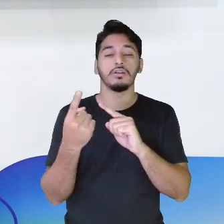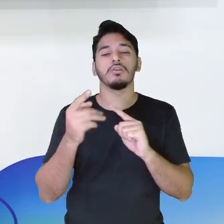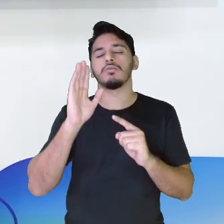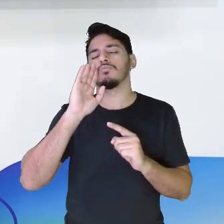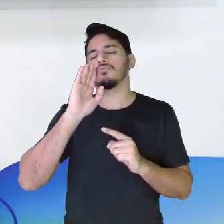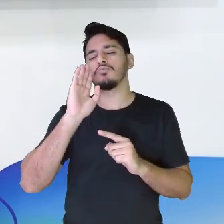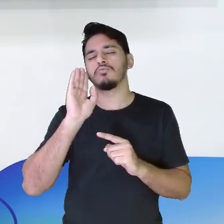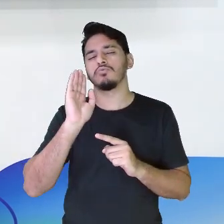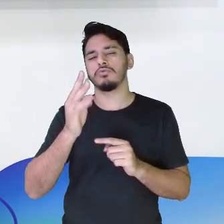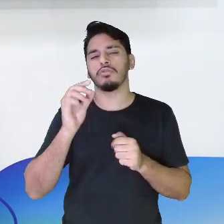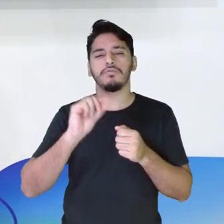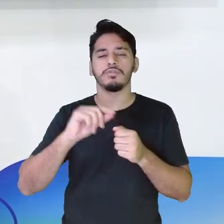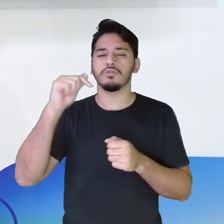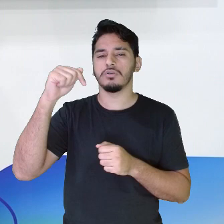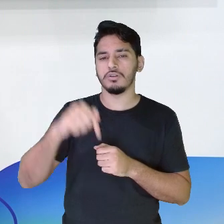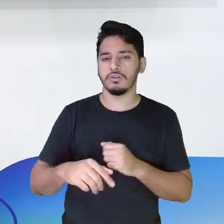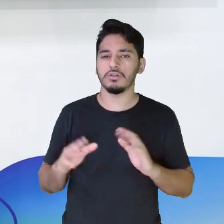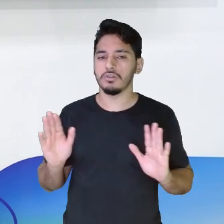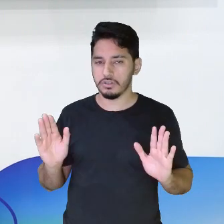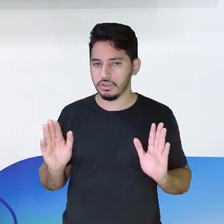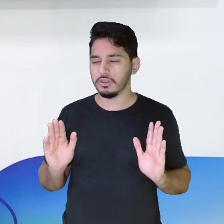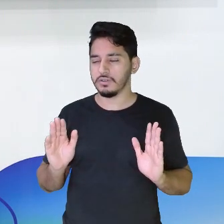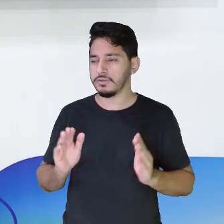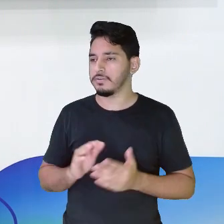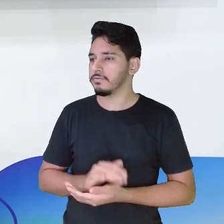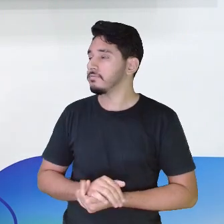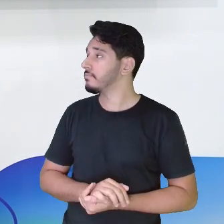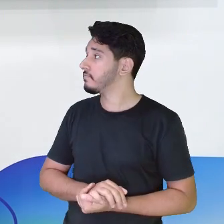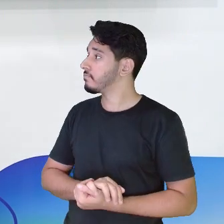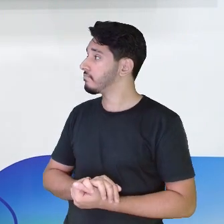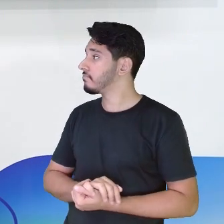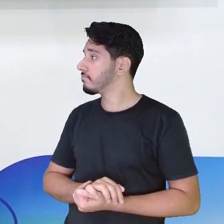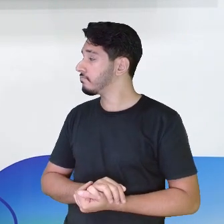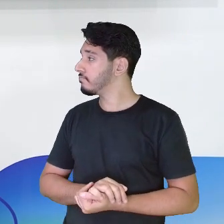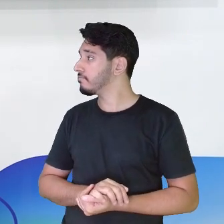já dei hoje aqui durante a aula.